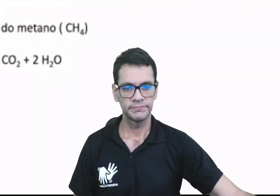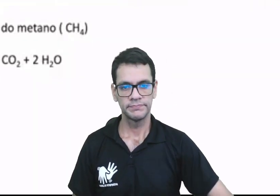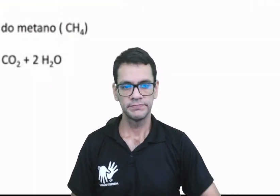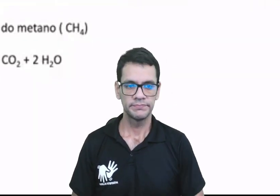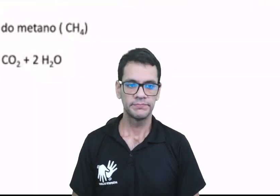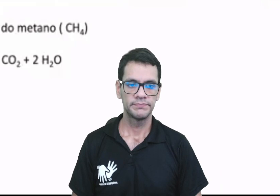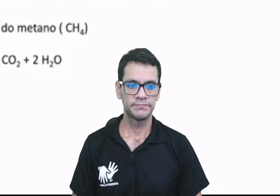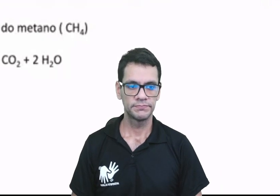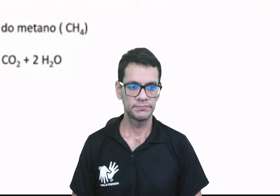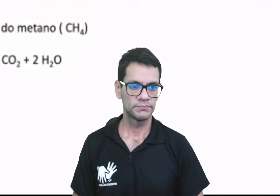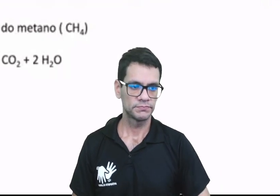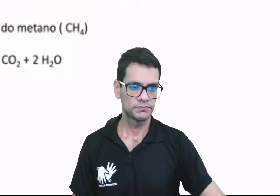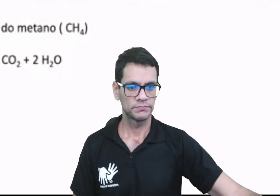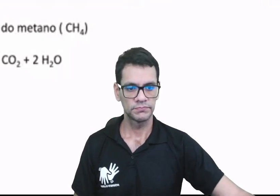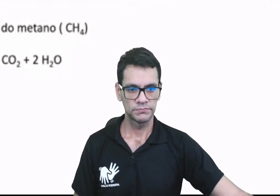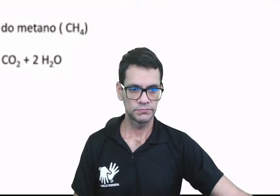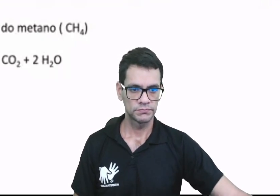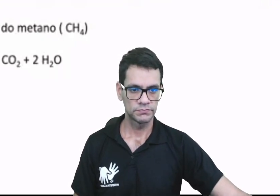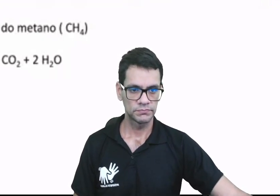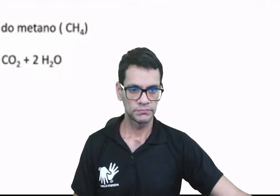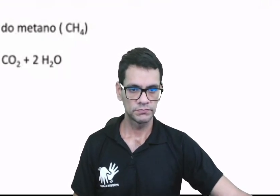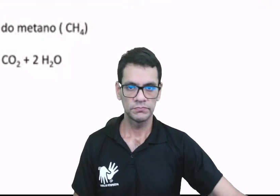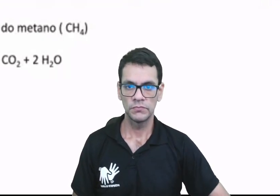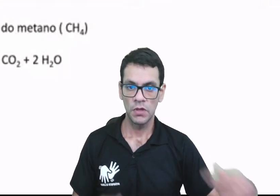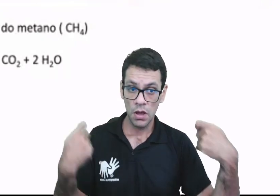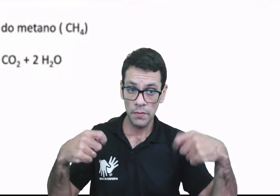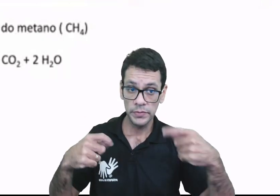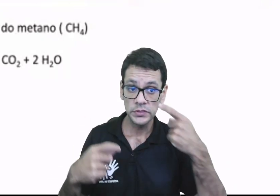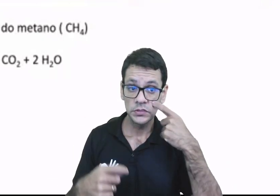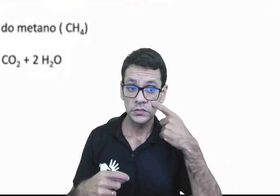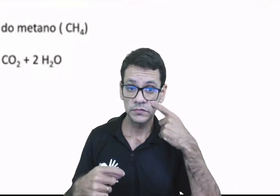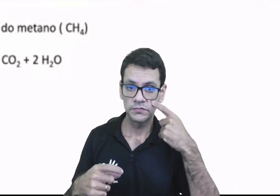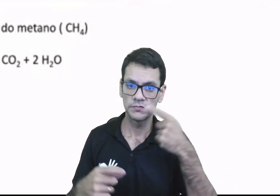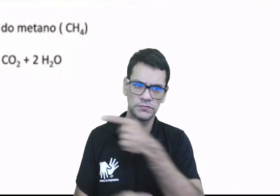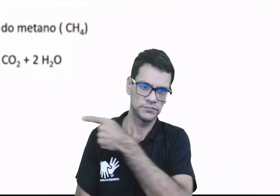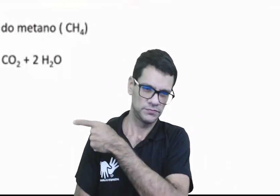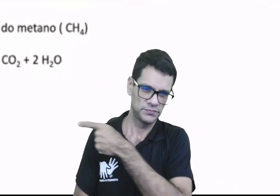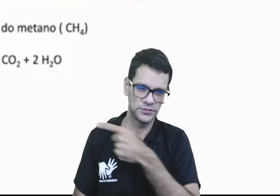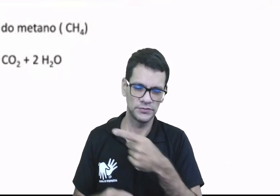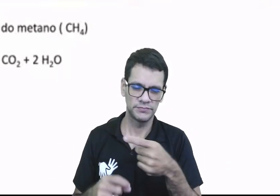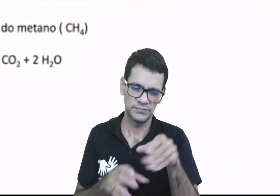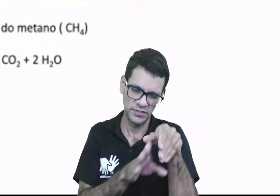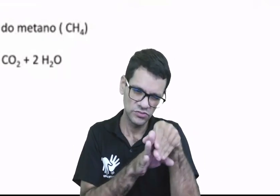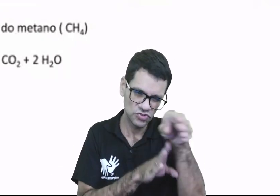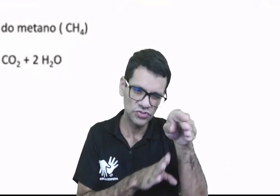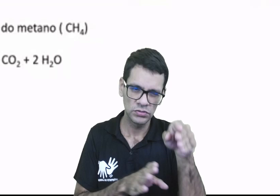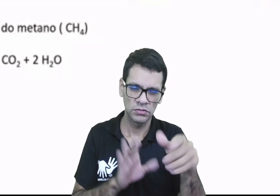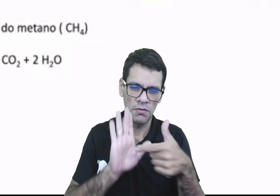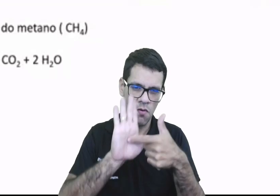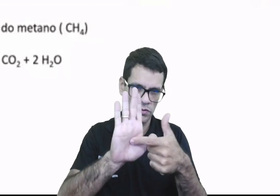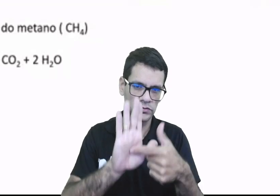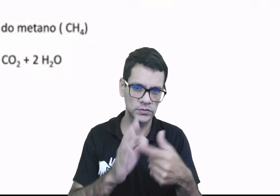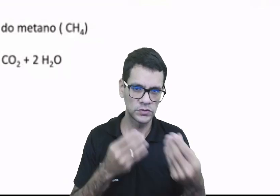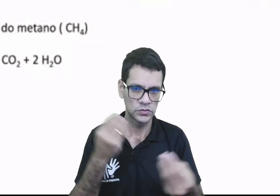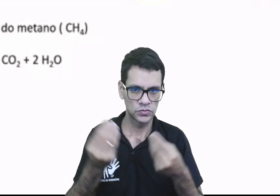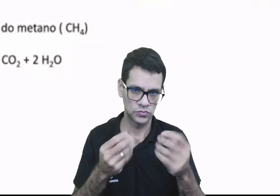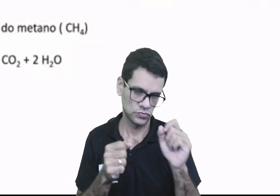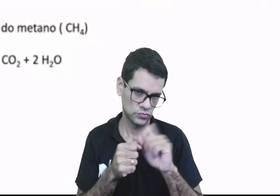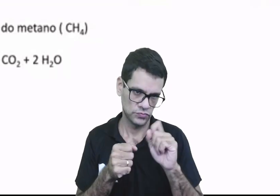e eu tenho que ver uma modificação nesse NOx, né? Vai haver uma alteração. Se alterar o NOx, eu